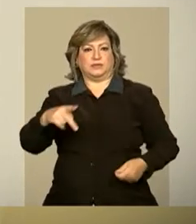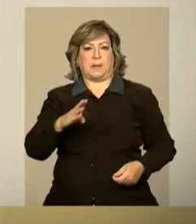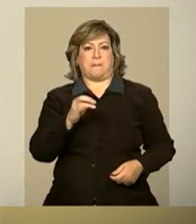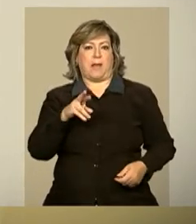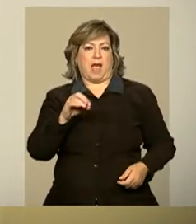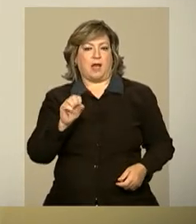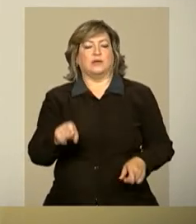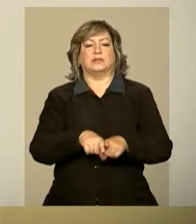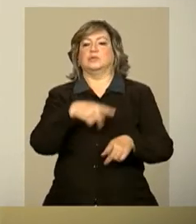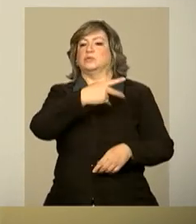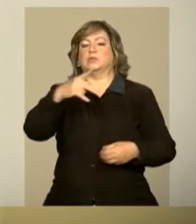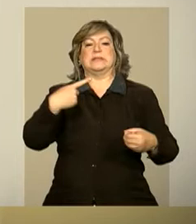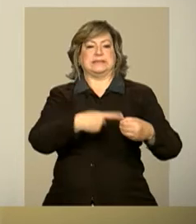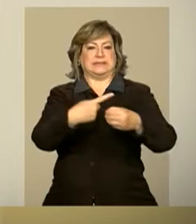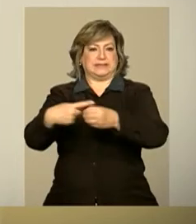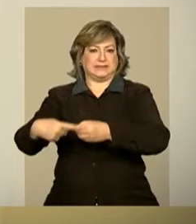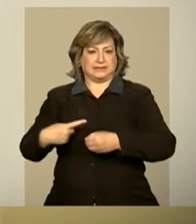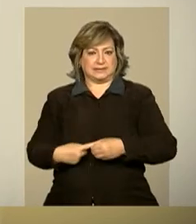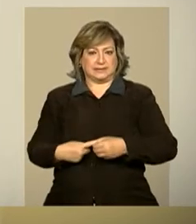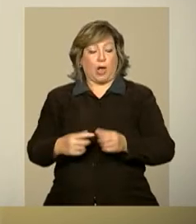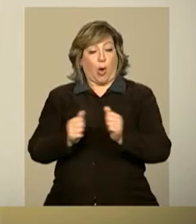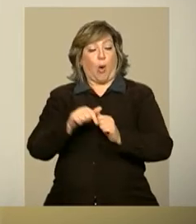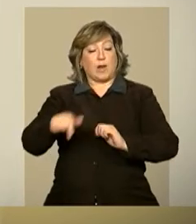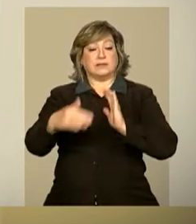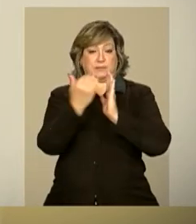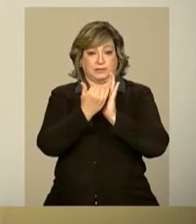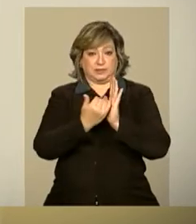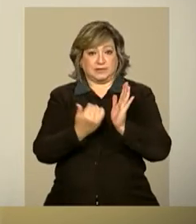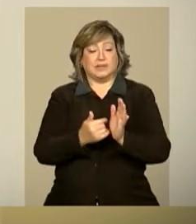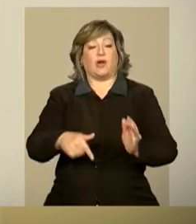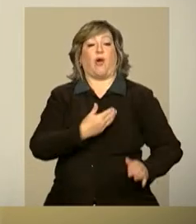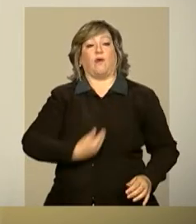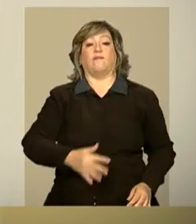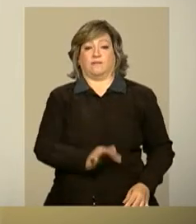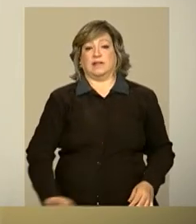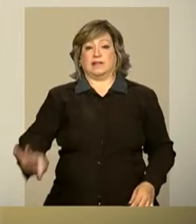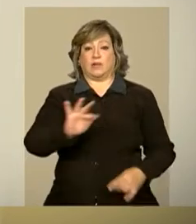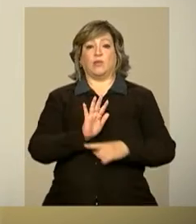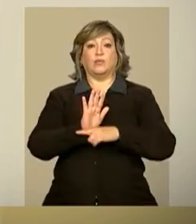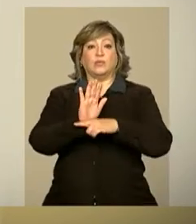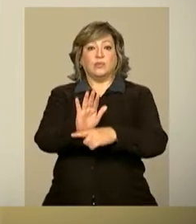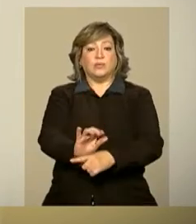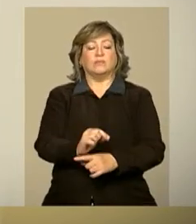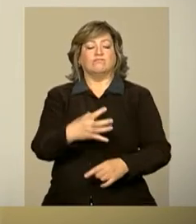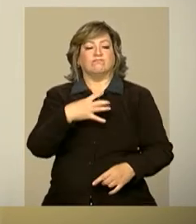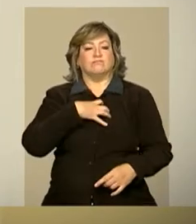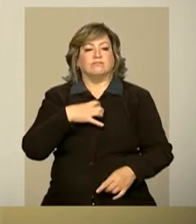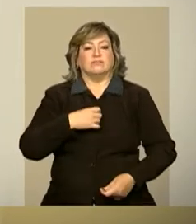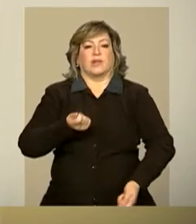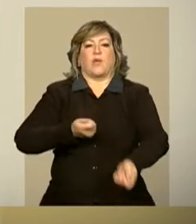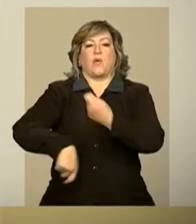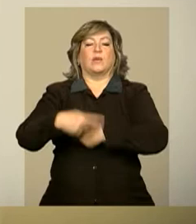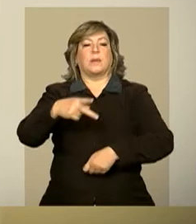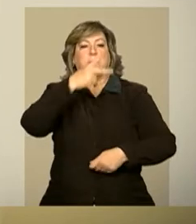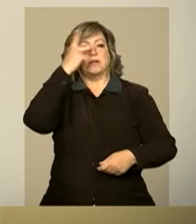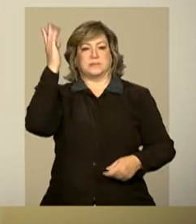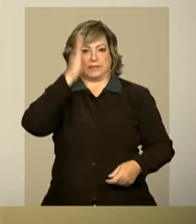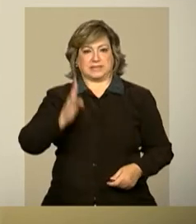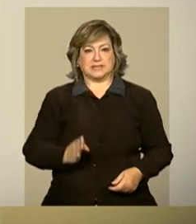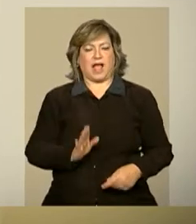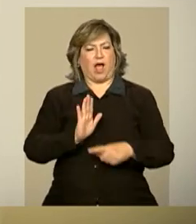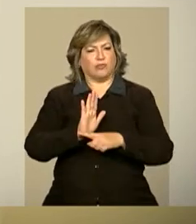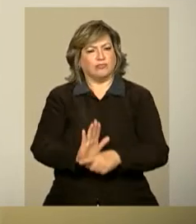bairros na sua cidade com crescer Luciano o governo federal está apoiando o espírito empreendedor do brasileiro